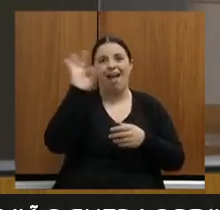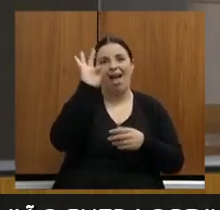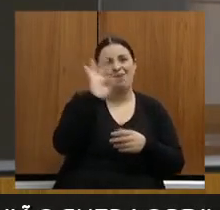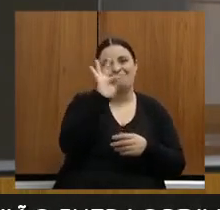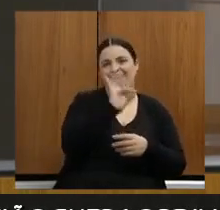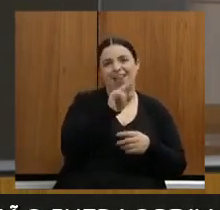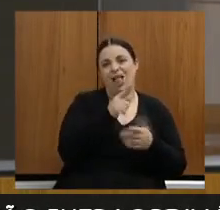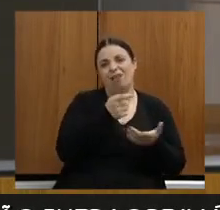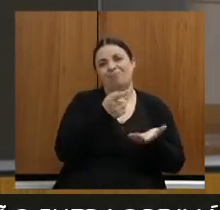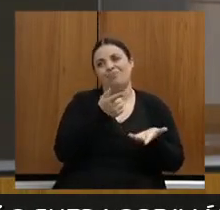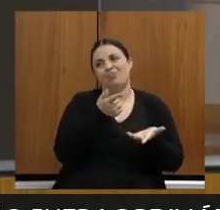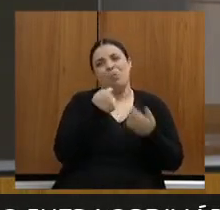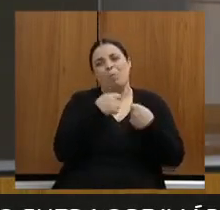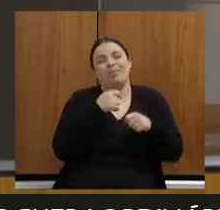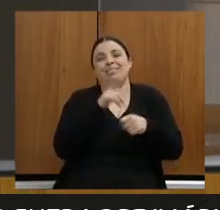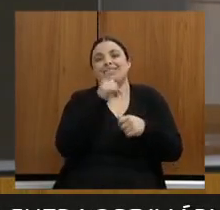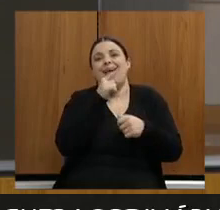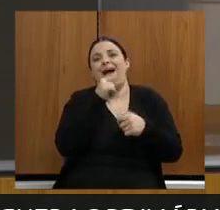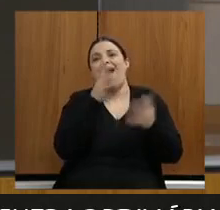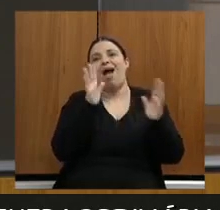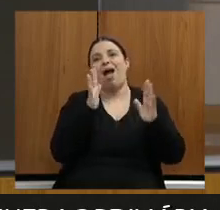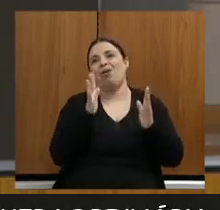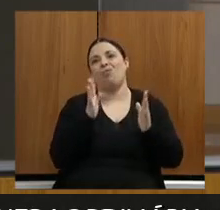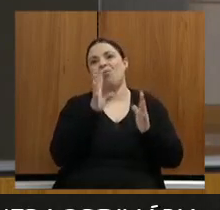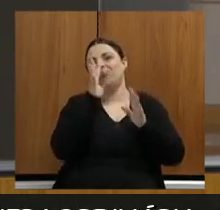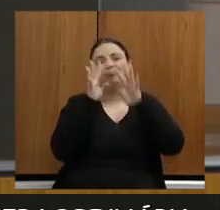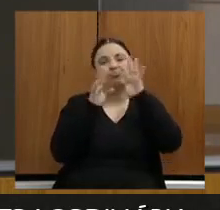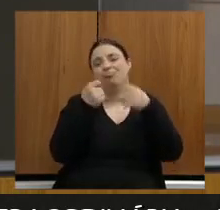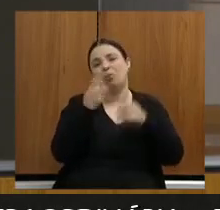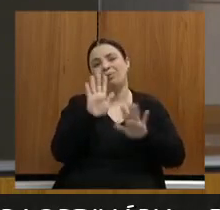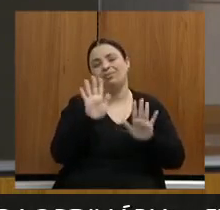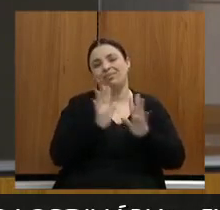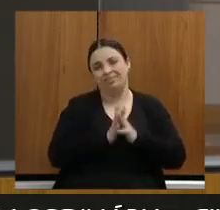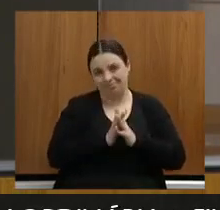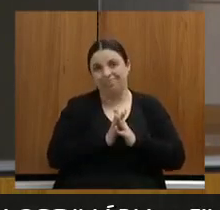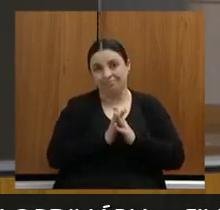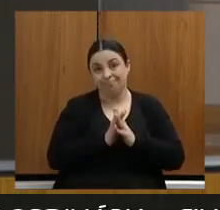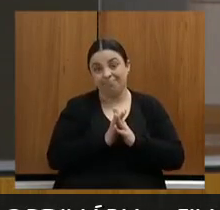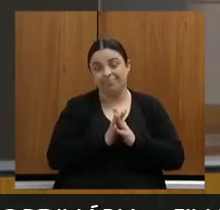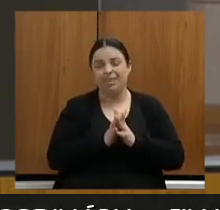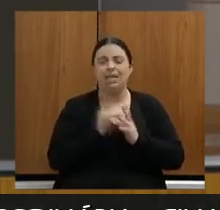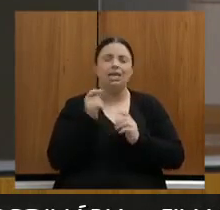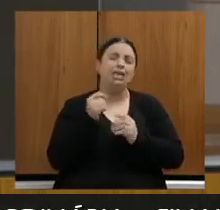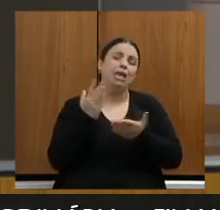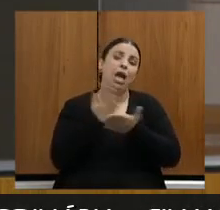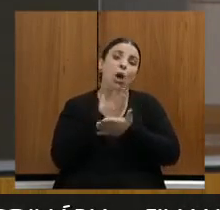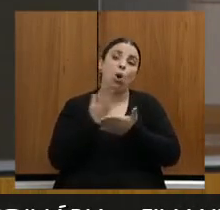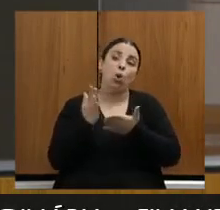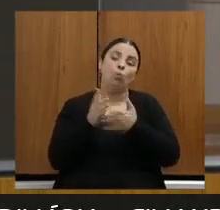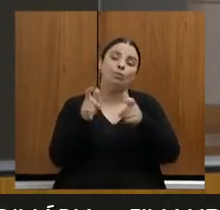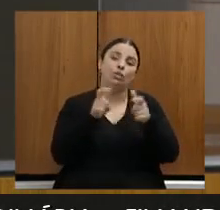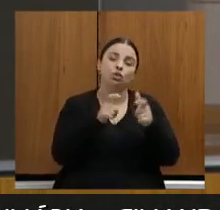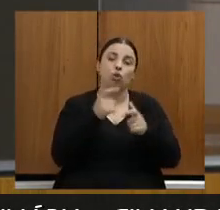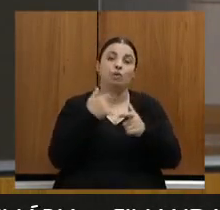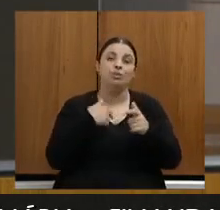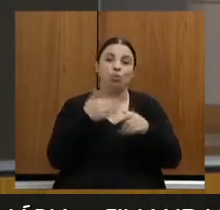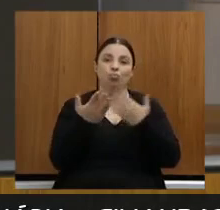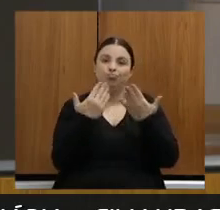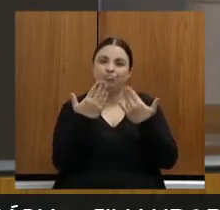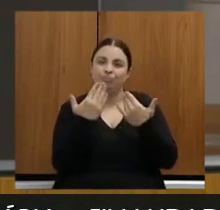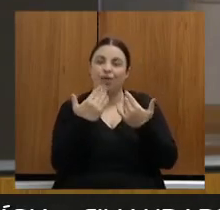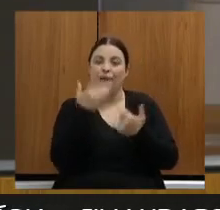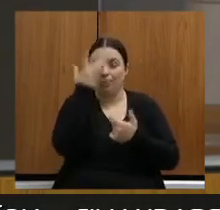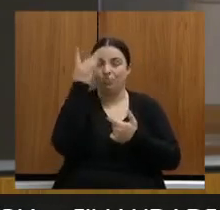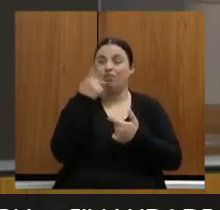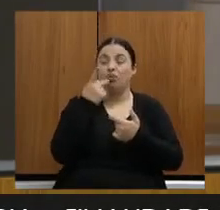né da necessidade da água e algumas canções achei eu achei interessante que haviam produtores para o senhor Deputado quando eu